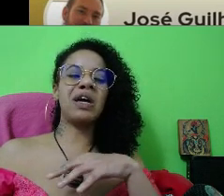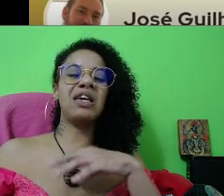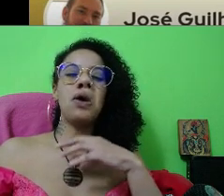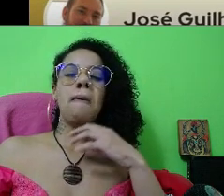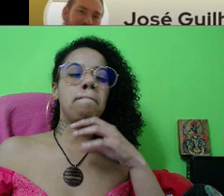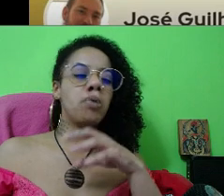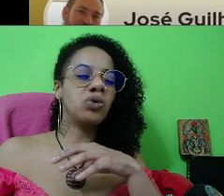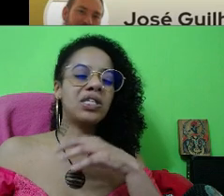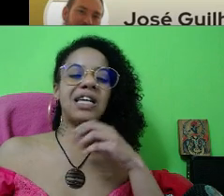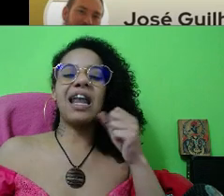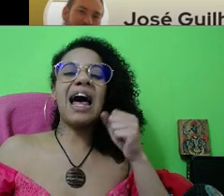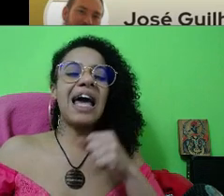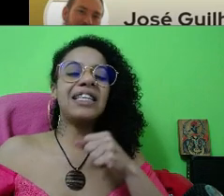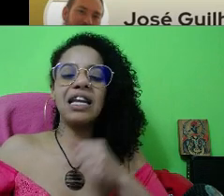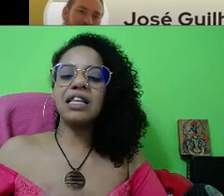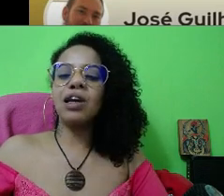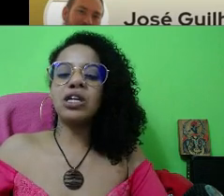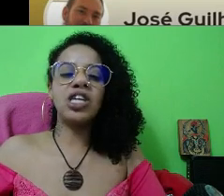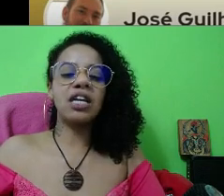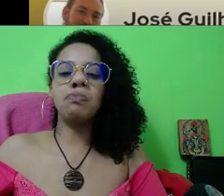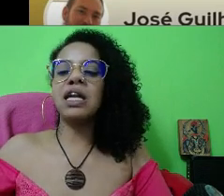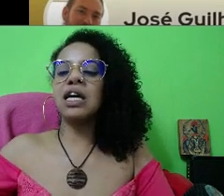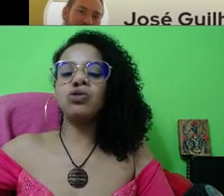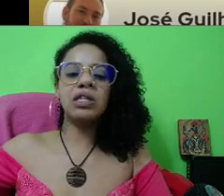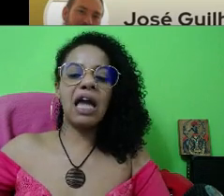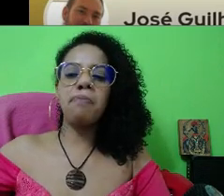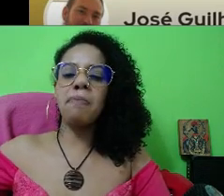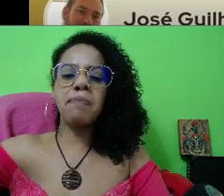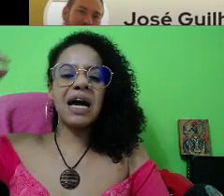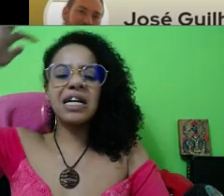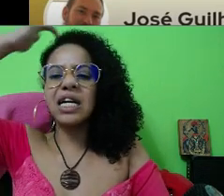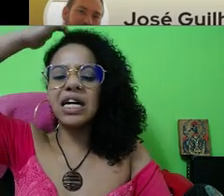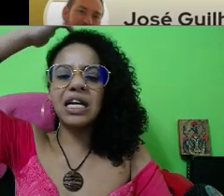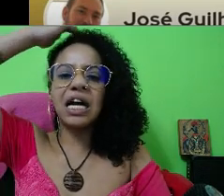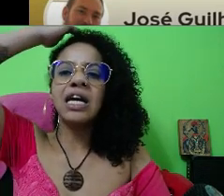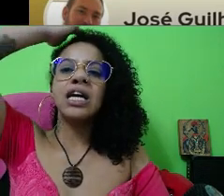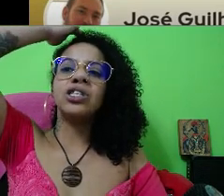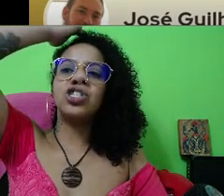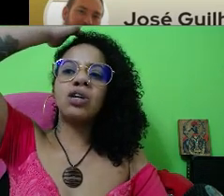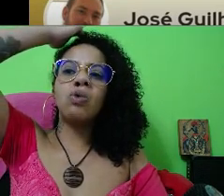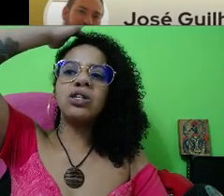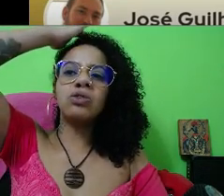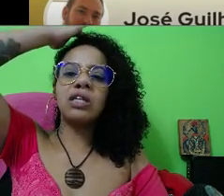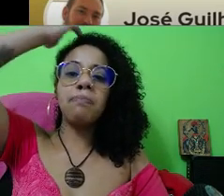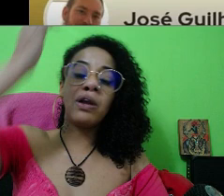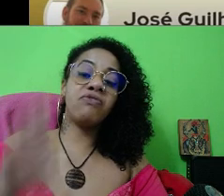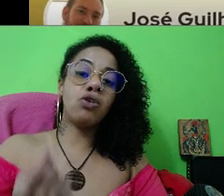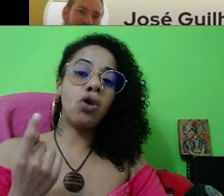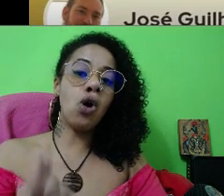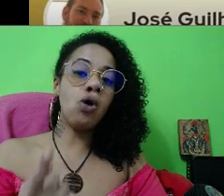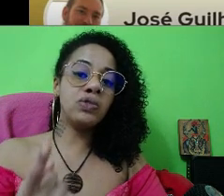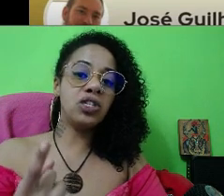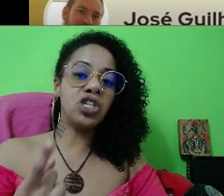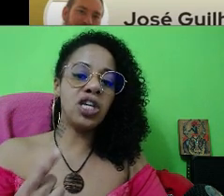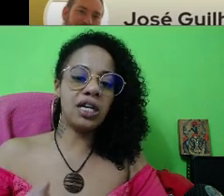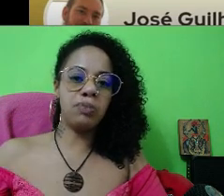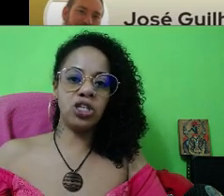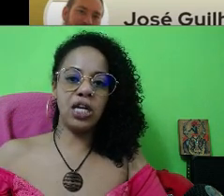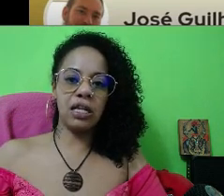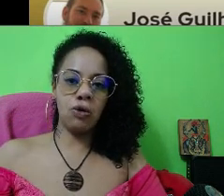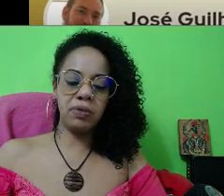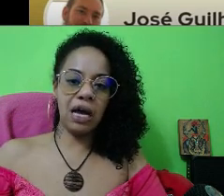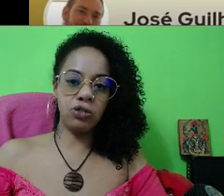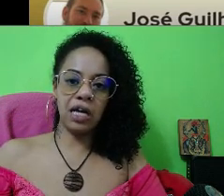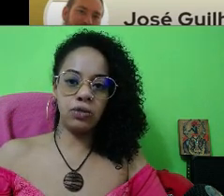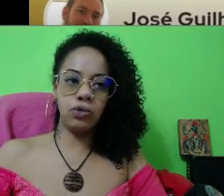quando você é uma pessoa que busca e ela ai tá ali que eu achei aqui uma linha do tempo bem bacana de quanto tempo levou 11 dias